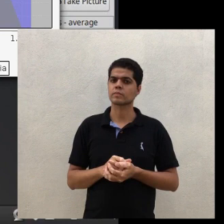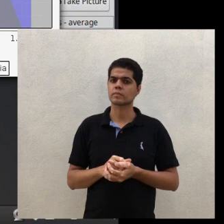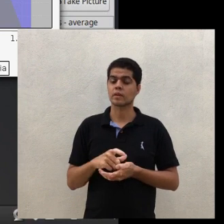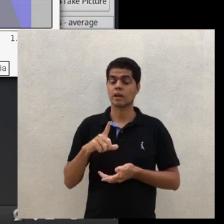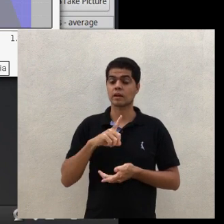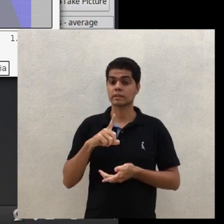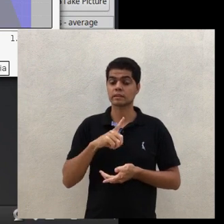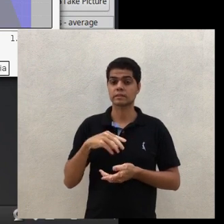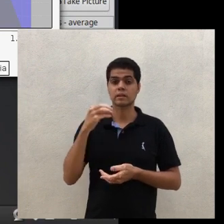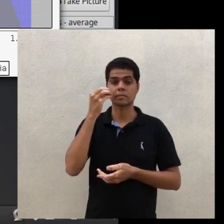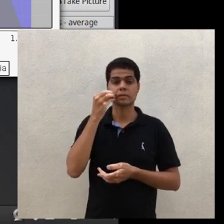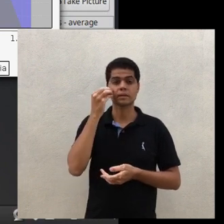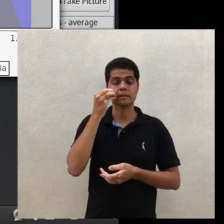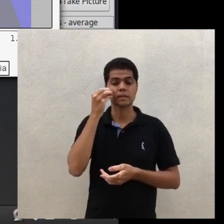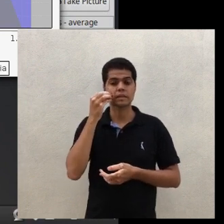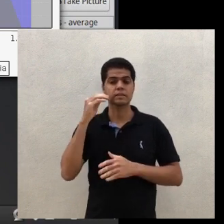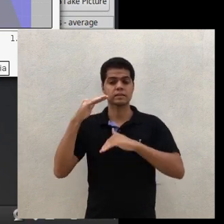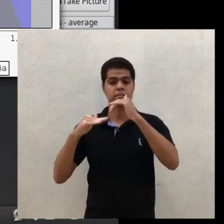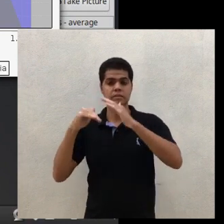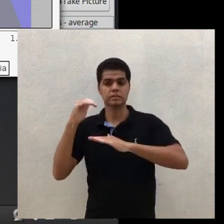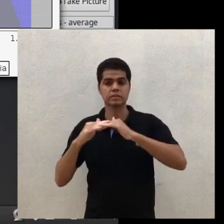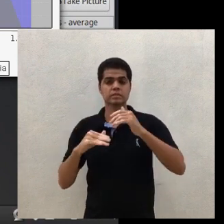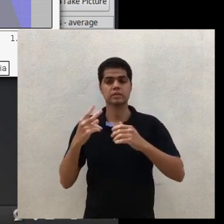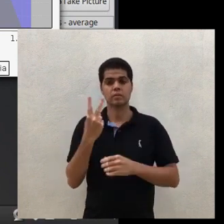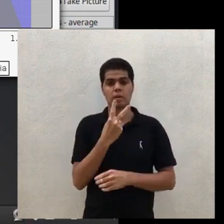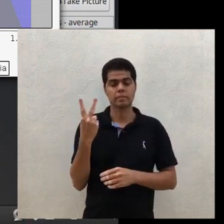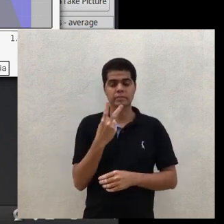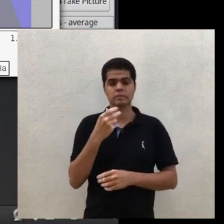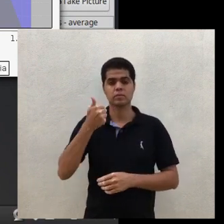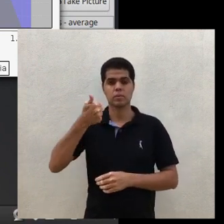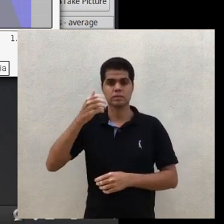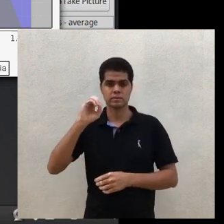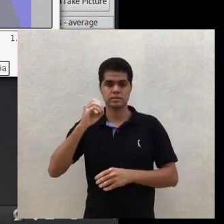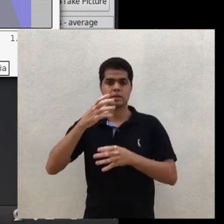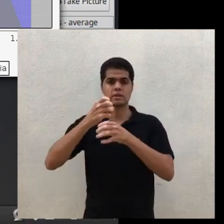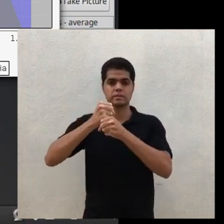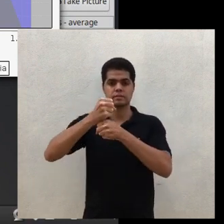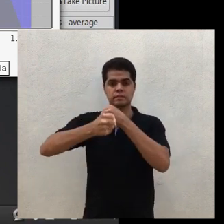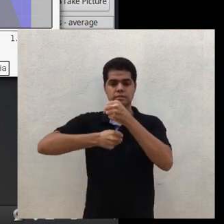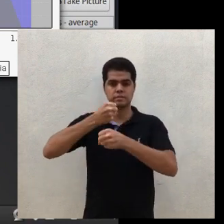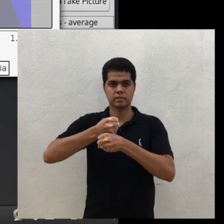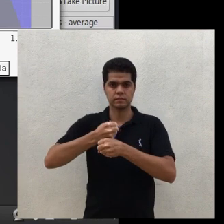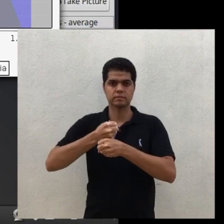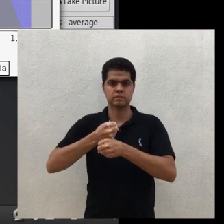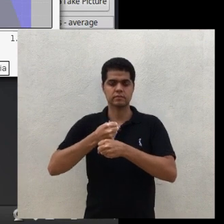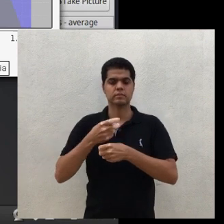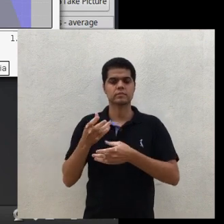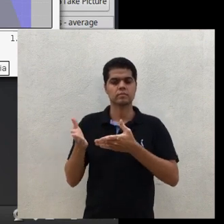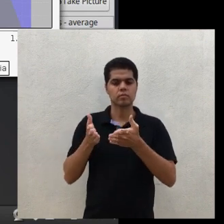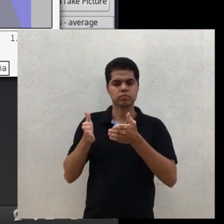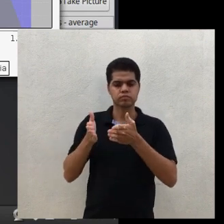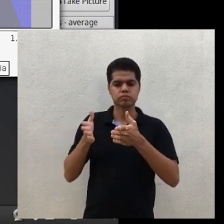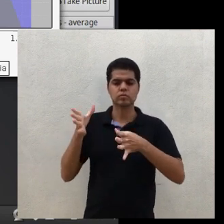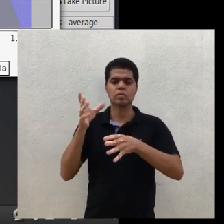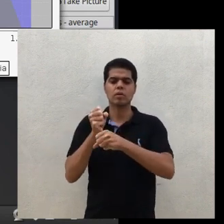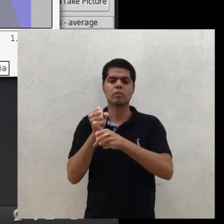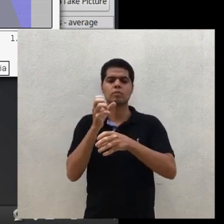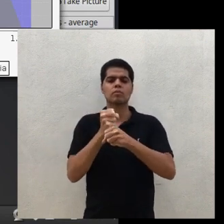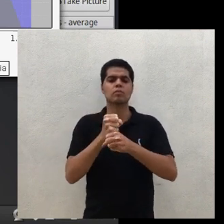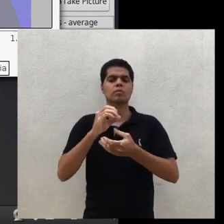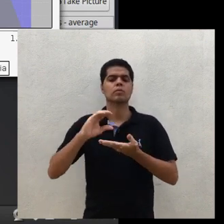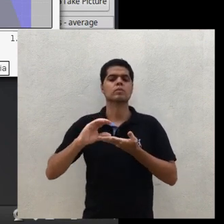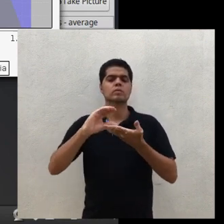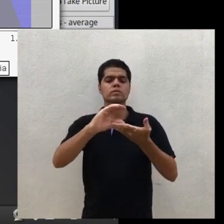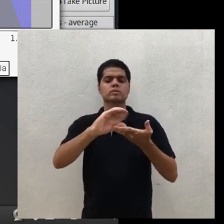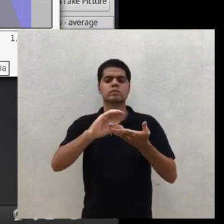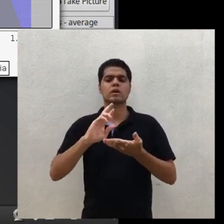anos. Aí ele fez uma média ponderada das áreas de pertinência aqui desses conjuntos aqui de entrada e calculou quanto